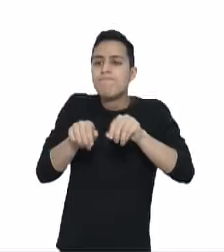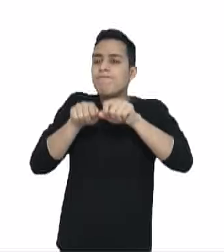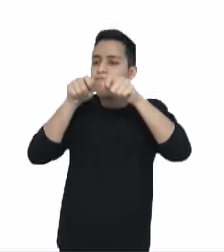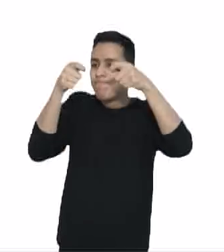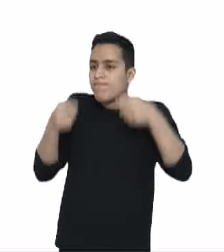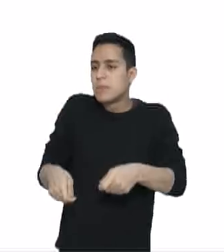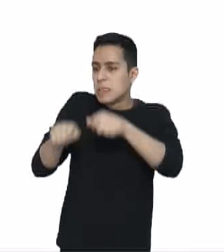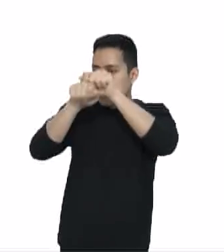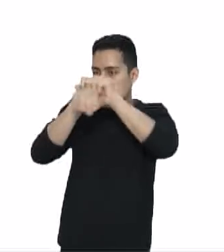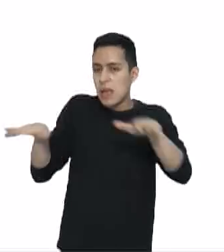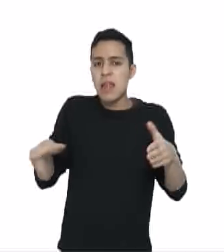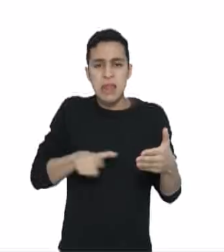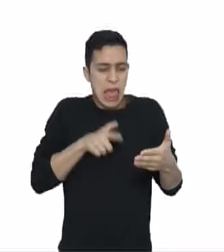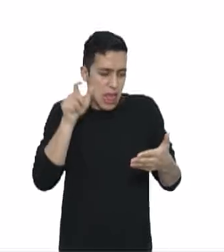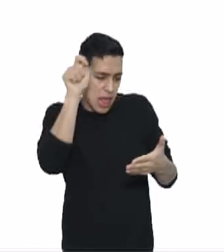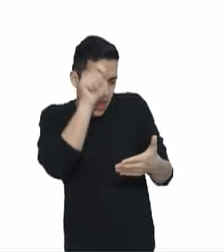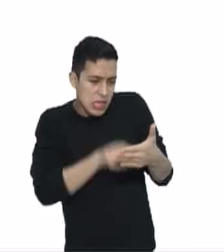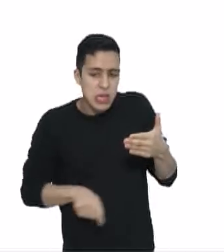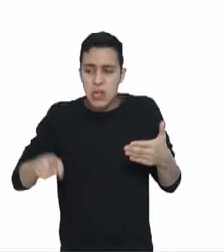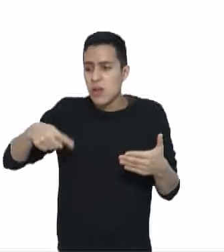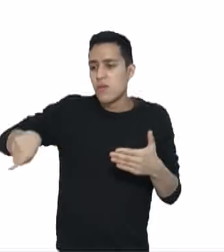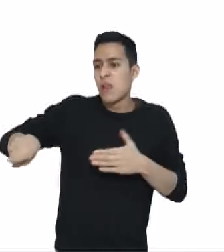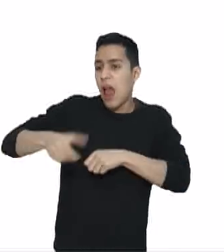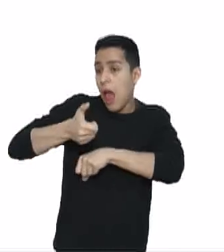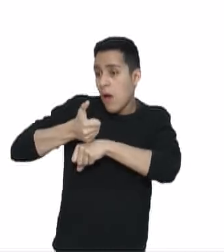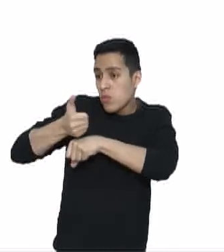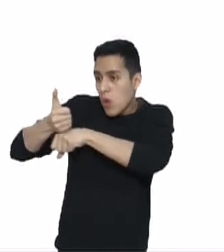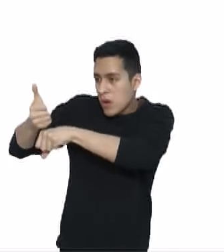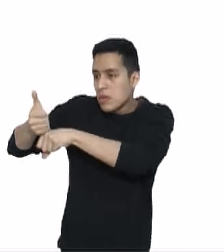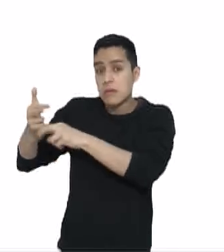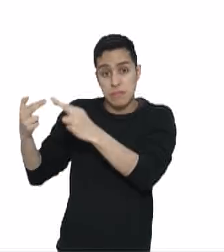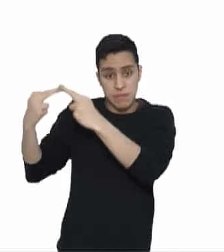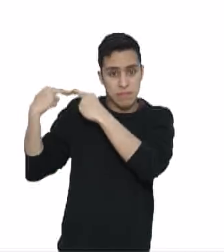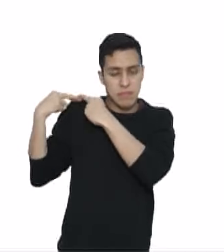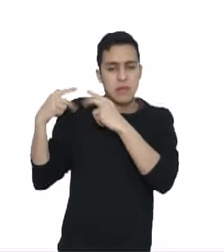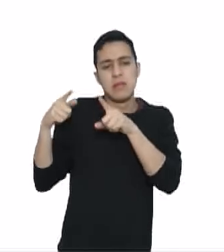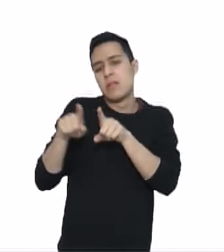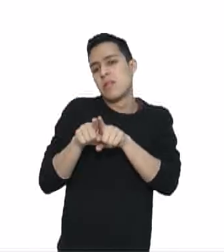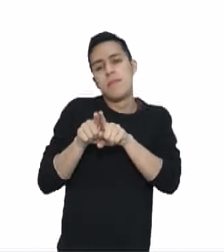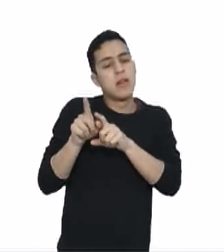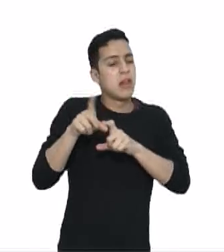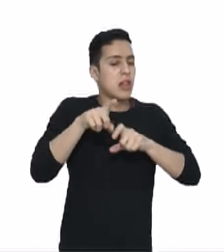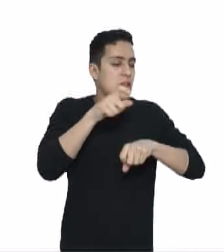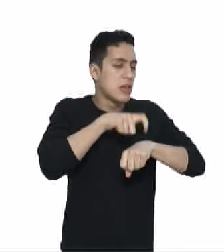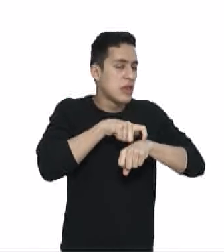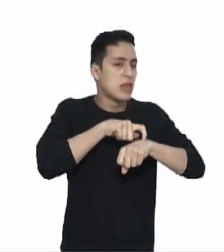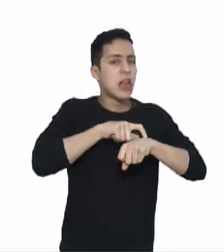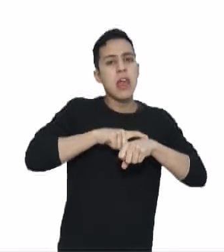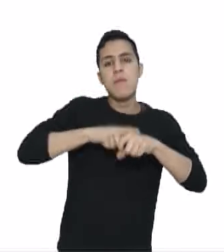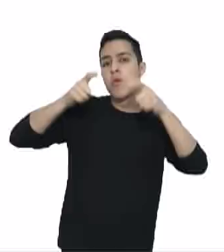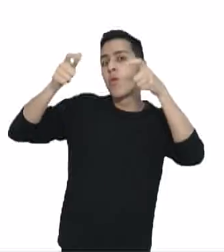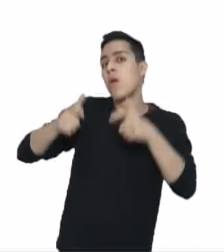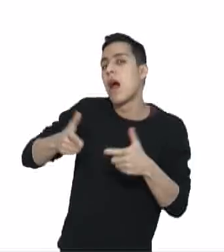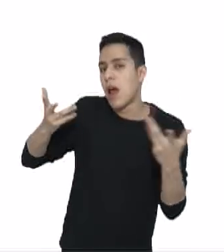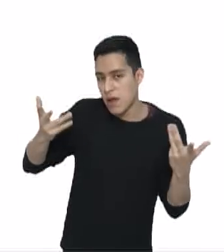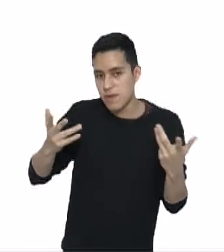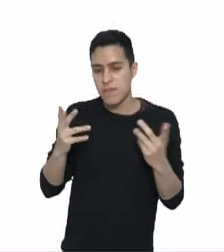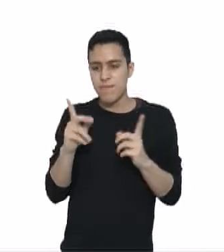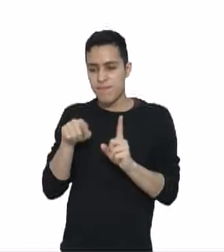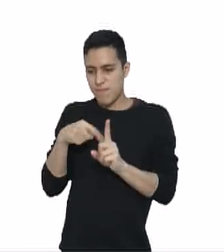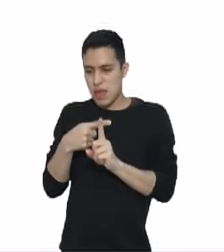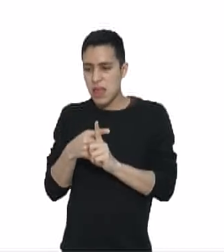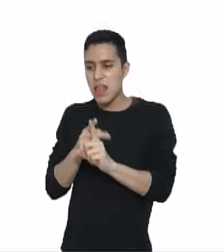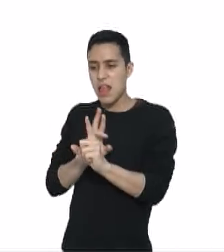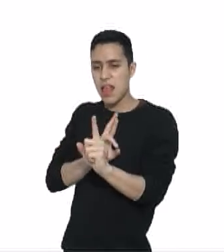a assinatura das autoridades competentes e a localização no tempo e no espaço, além da referência